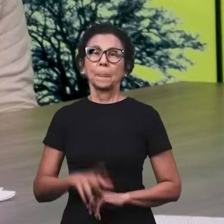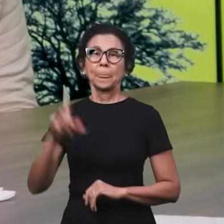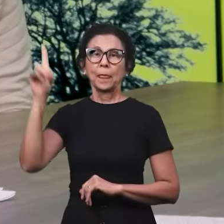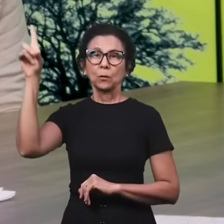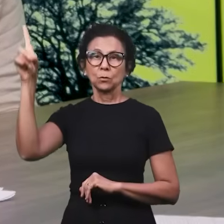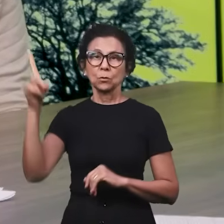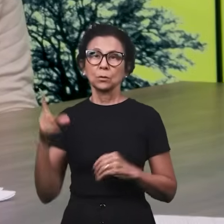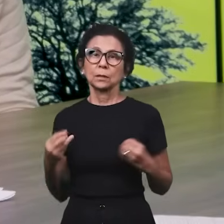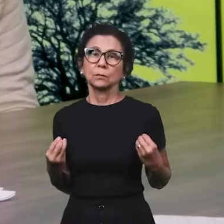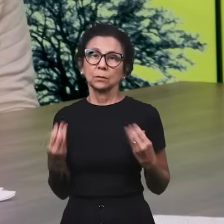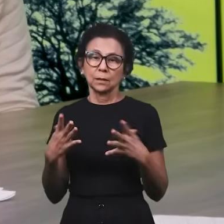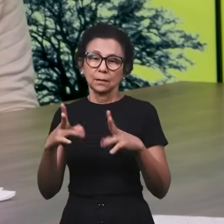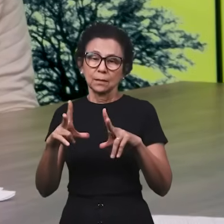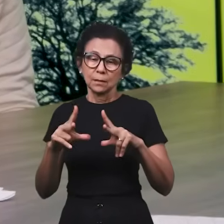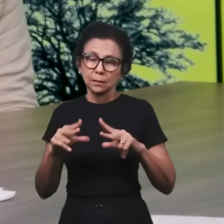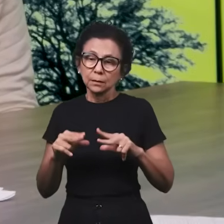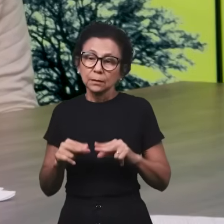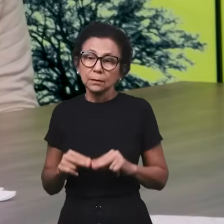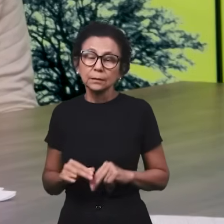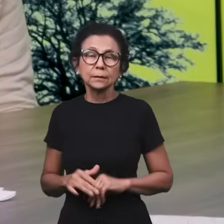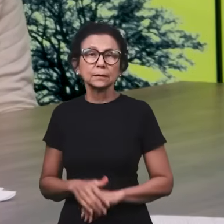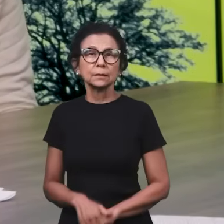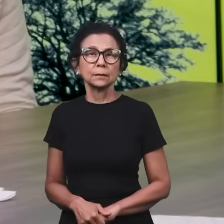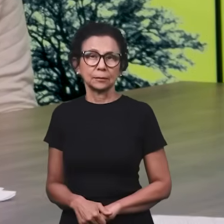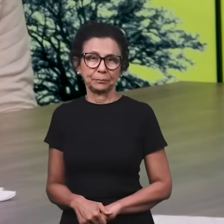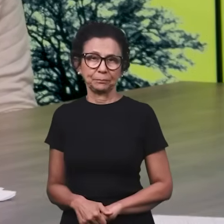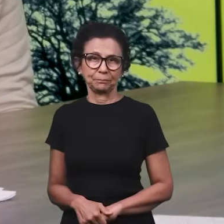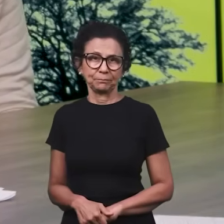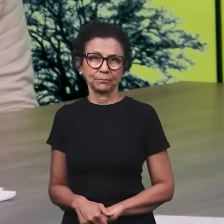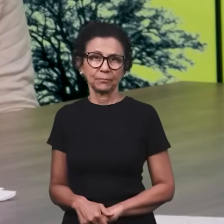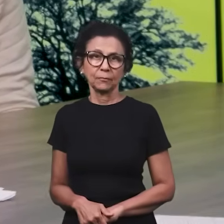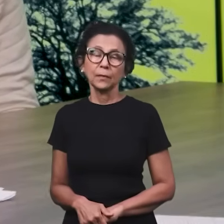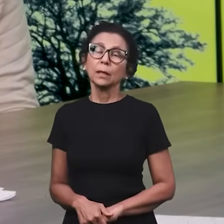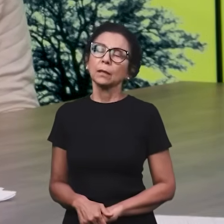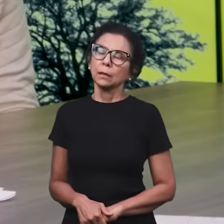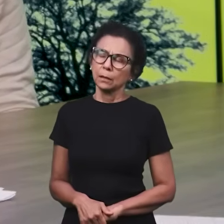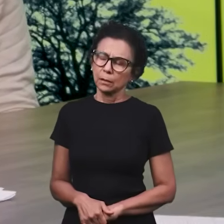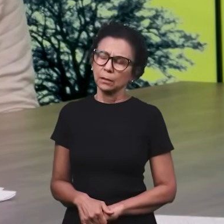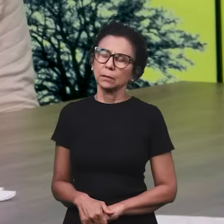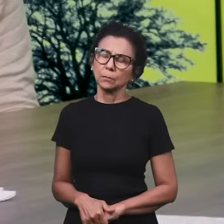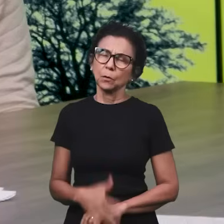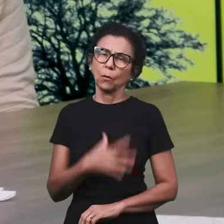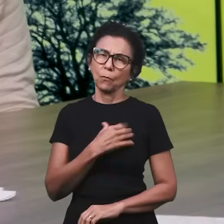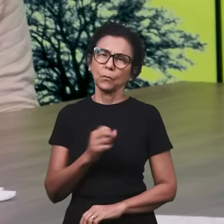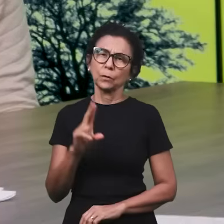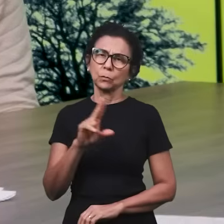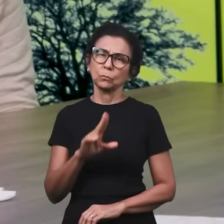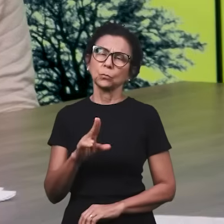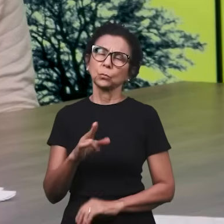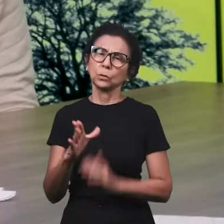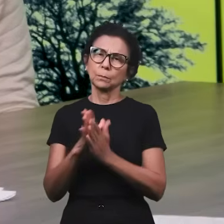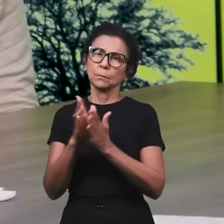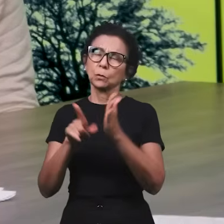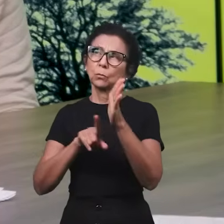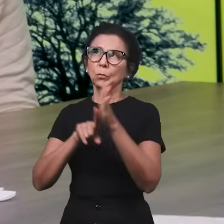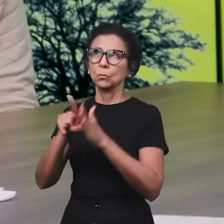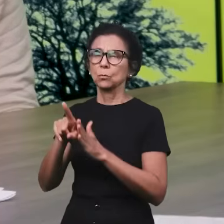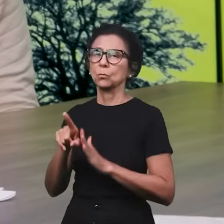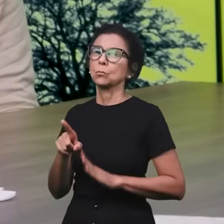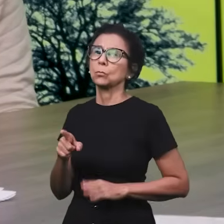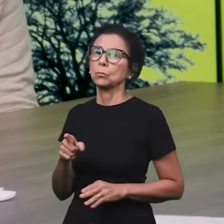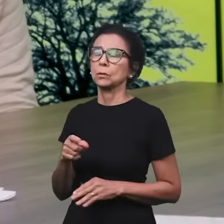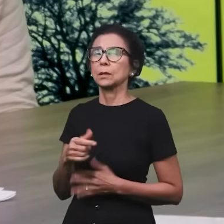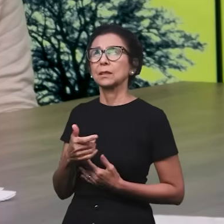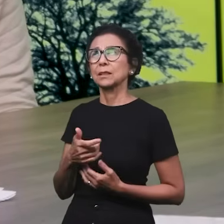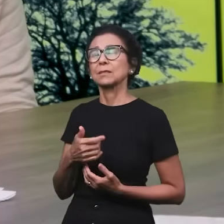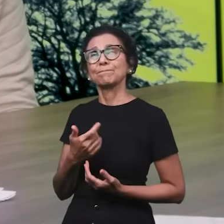para a madrugada. Isso é uma herança que o Senhor tem nos transmitido. E os nossos filhos usam a consulta à palavra. Às vezes,